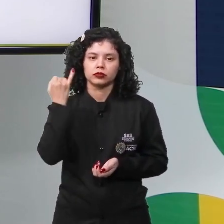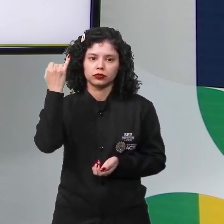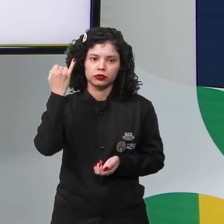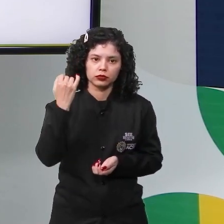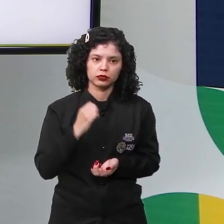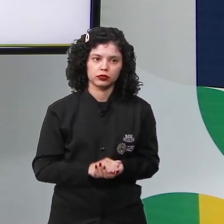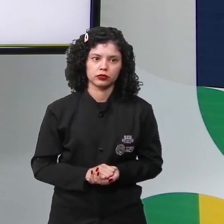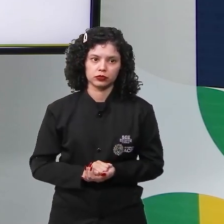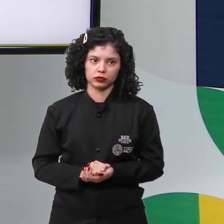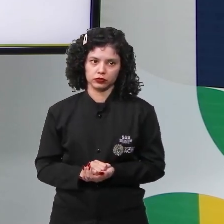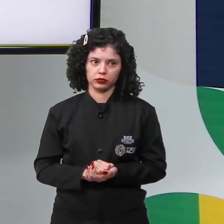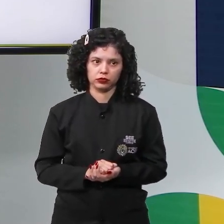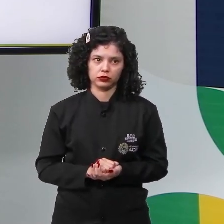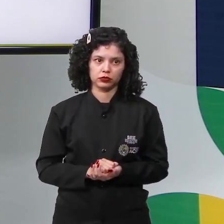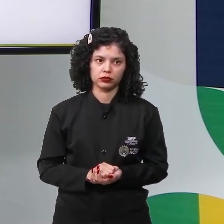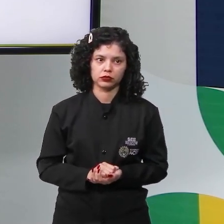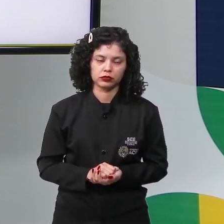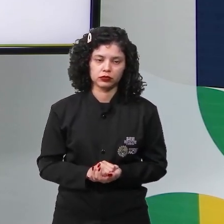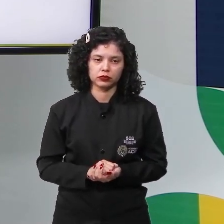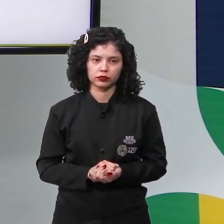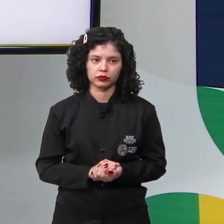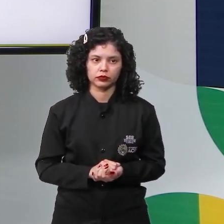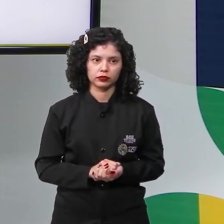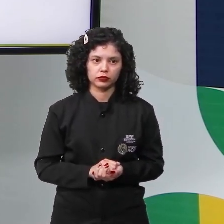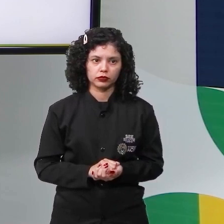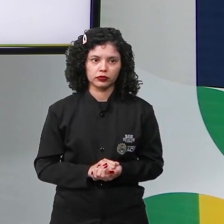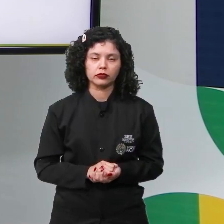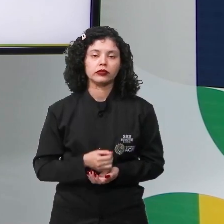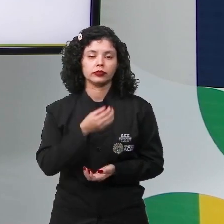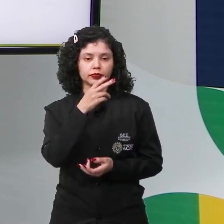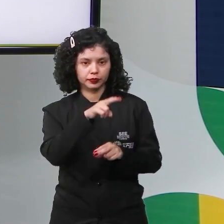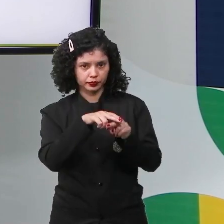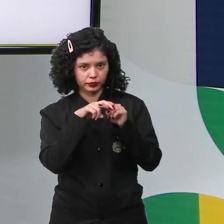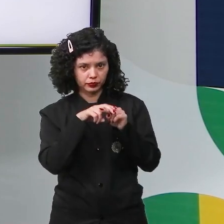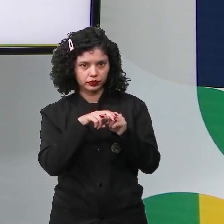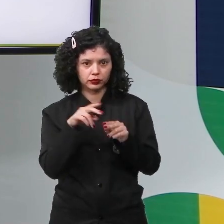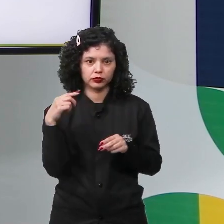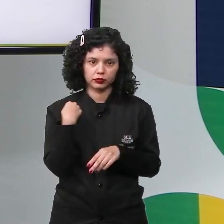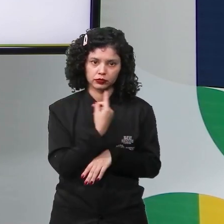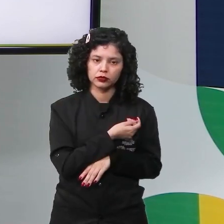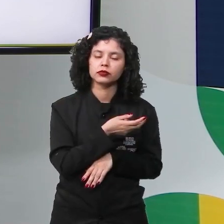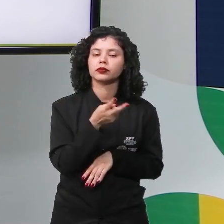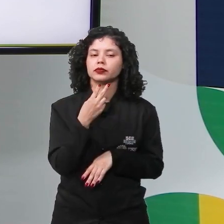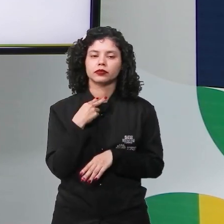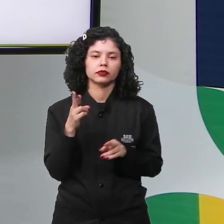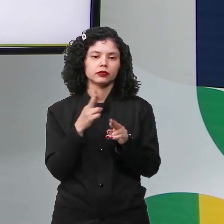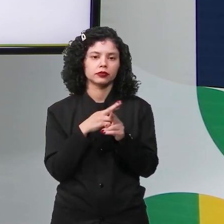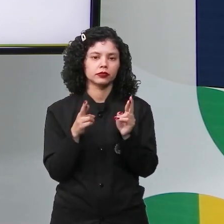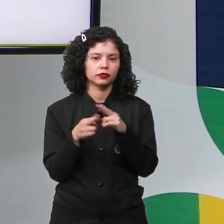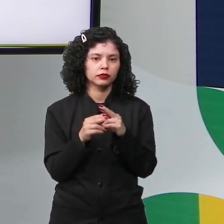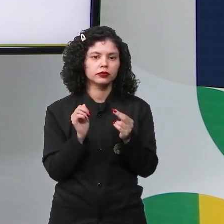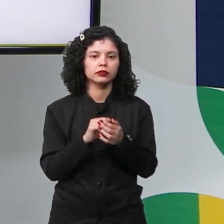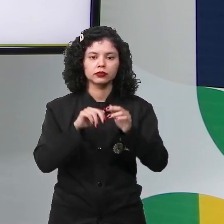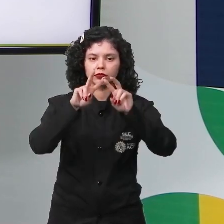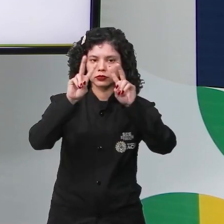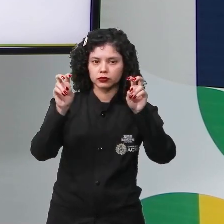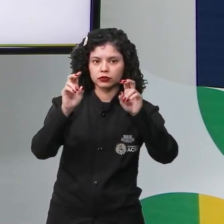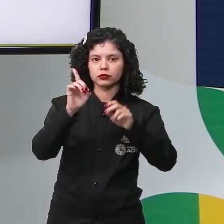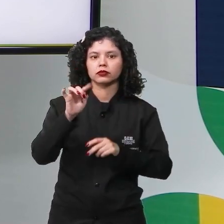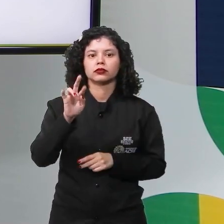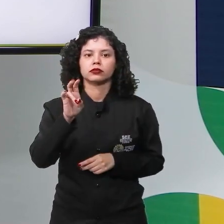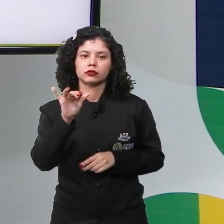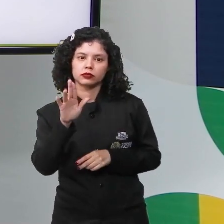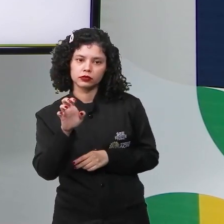prioritariamente colocando do gênero masculino, né? Então, por isso que nós não podemos associar a teoria